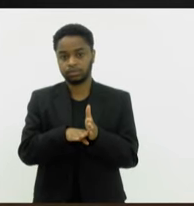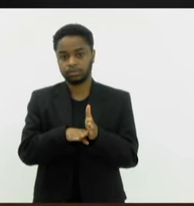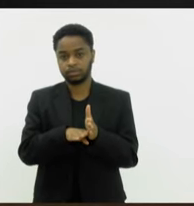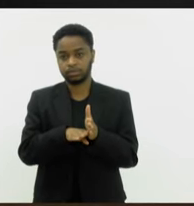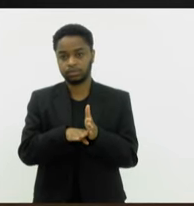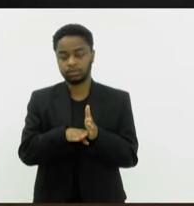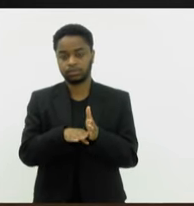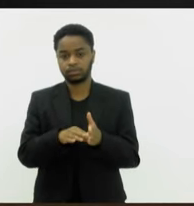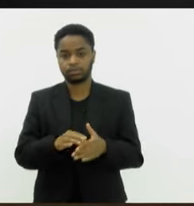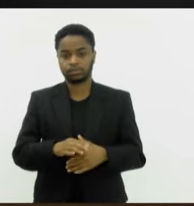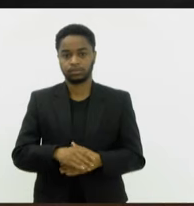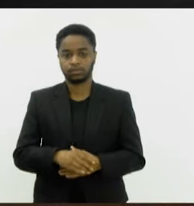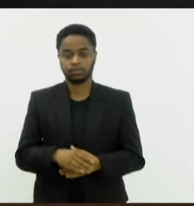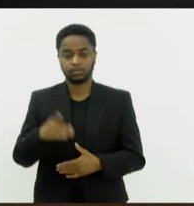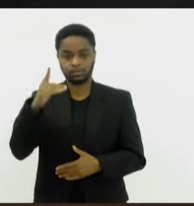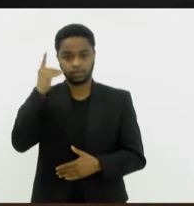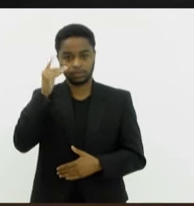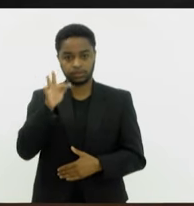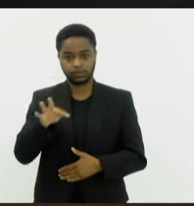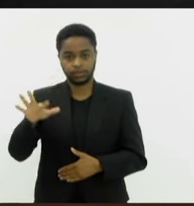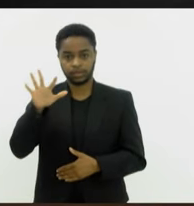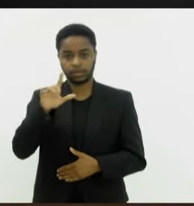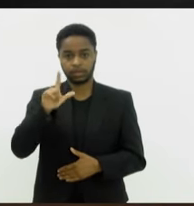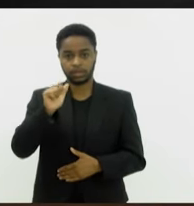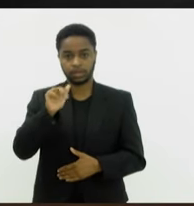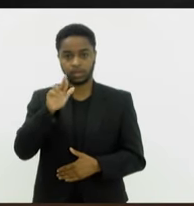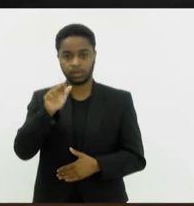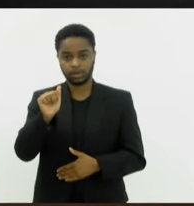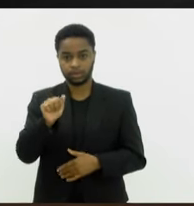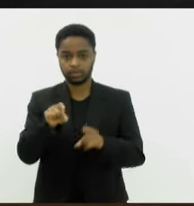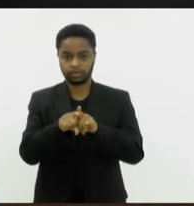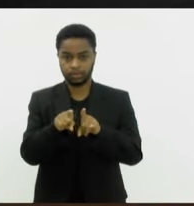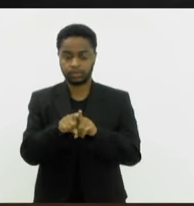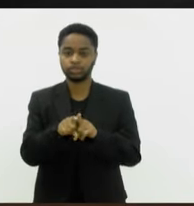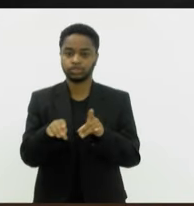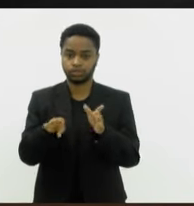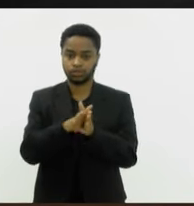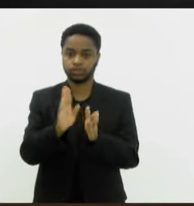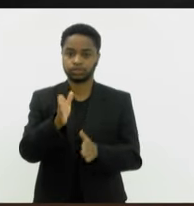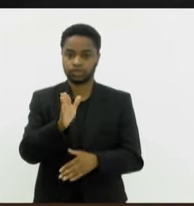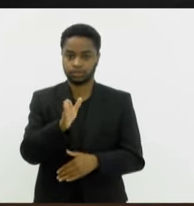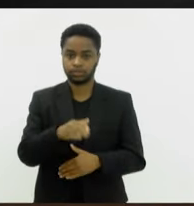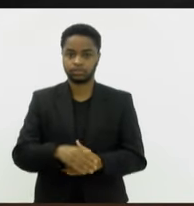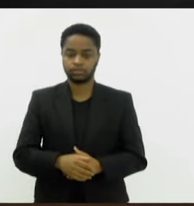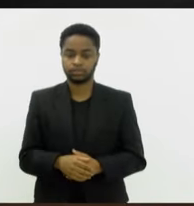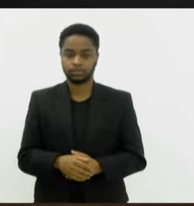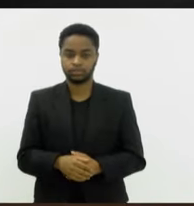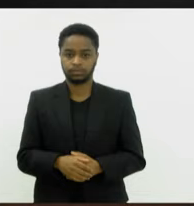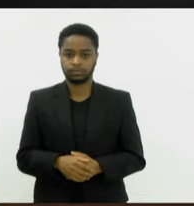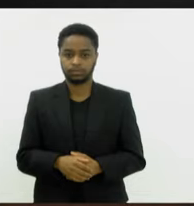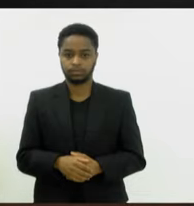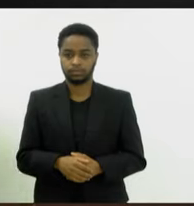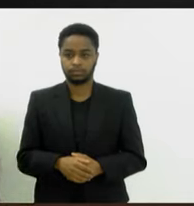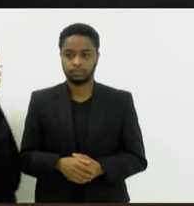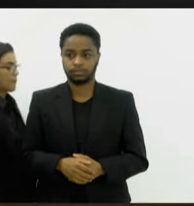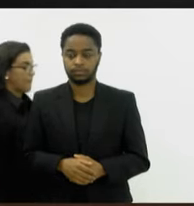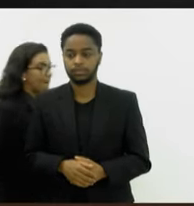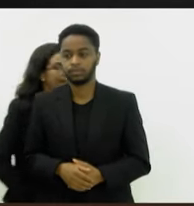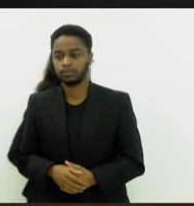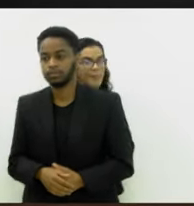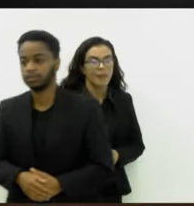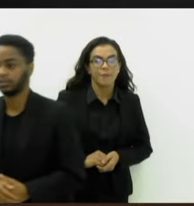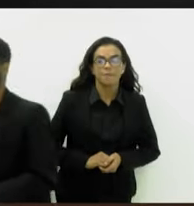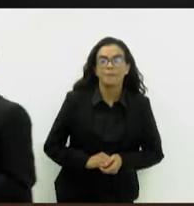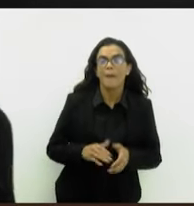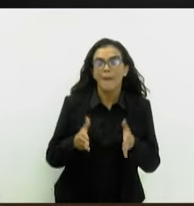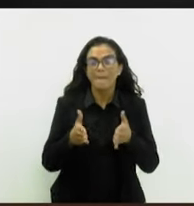a a deputada Federal Laura Carneiro também né chegou então já já já cito e pede